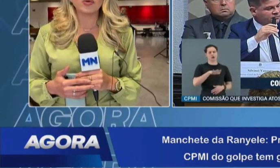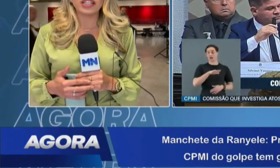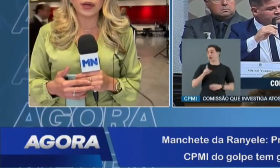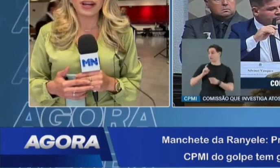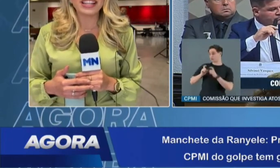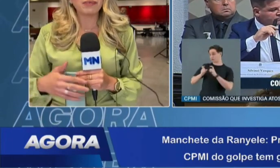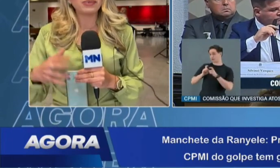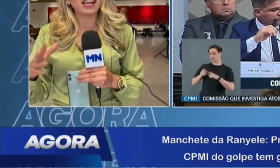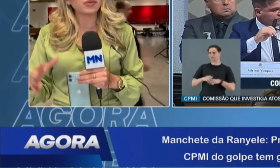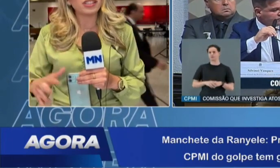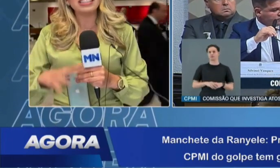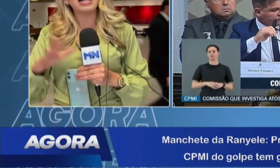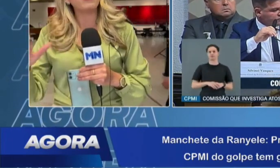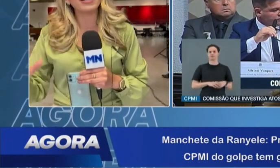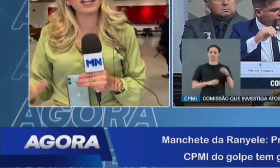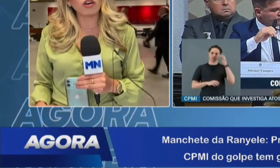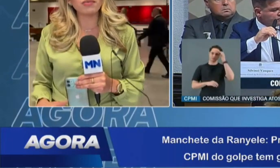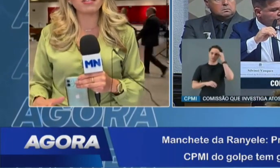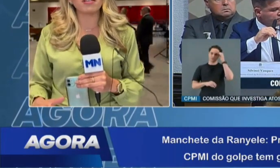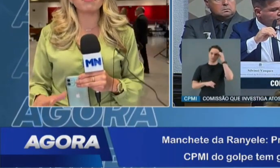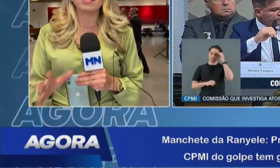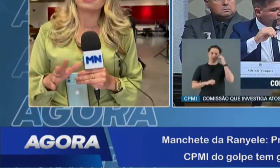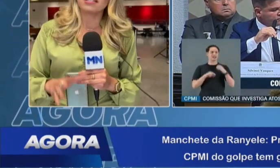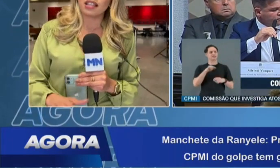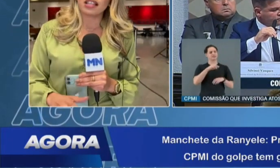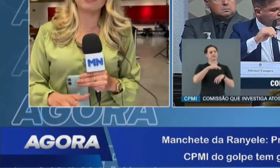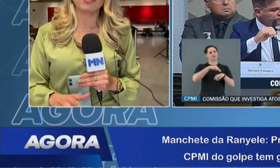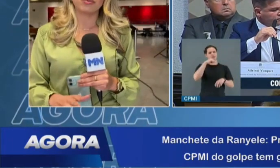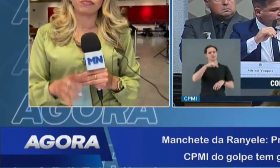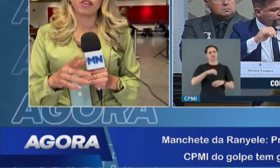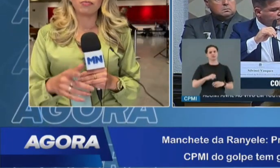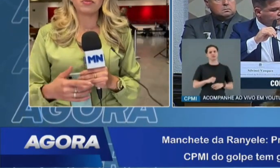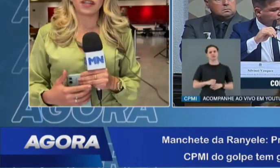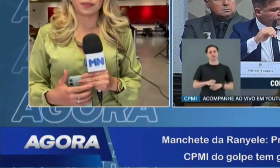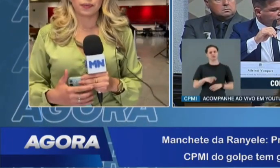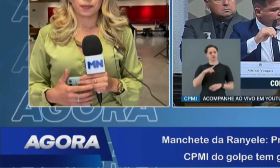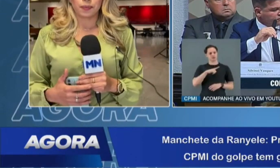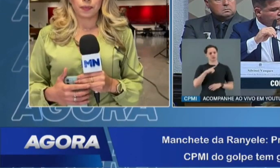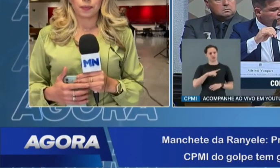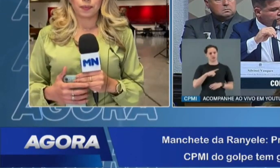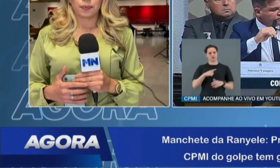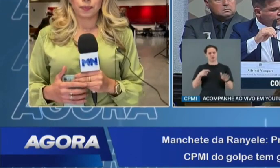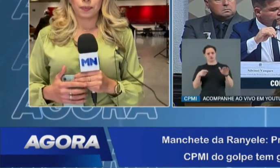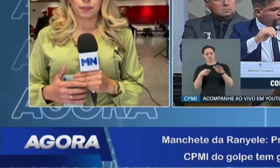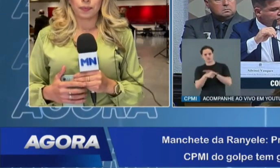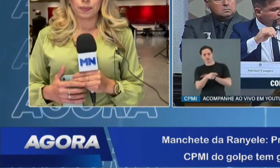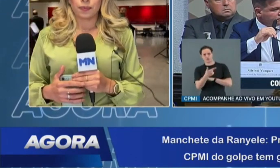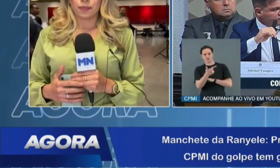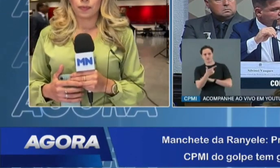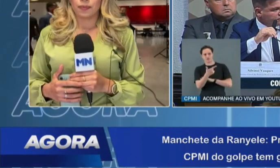olha só no que deu. Até deputado que não é da comissão se exaltou. Vamos ver.